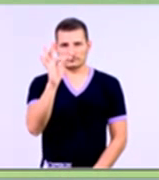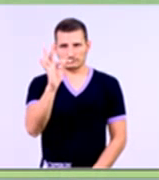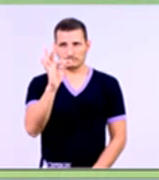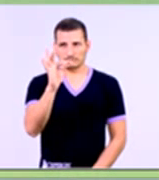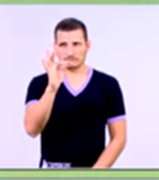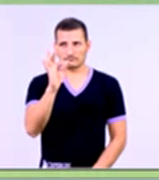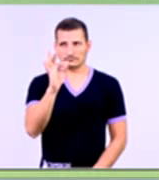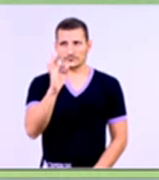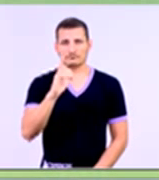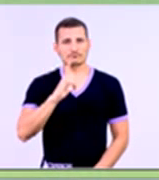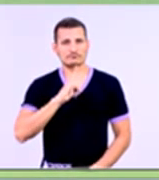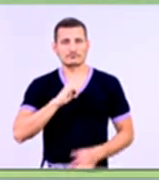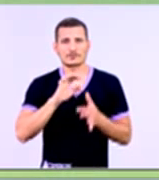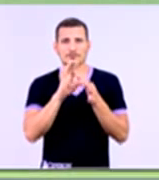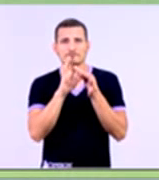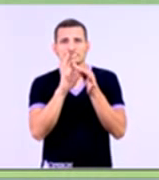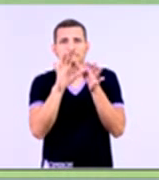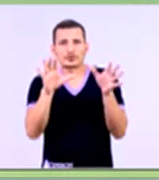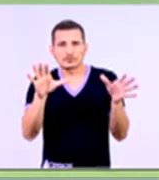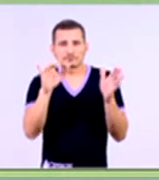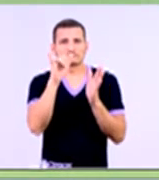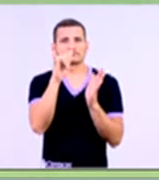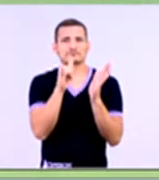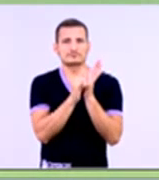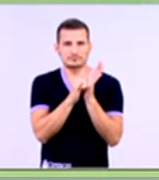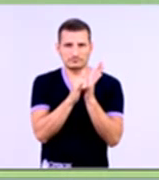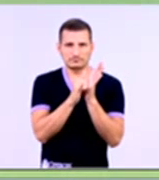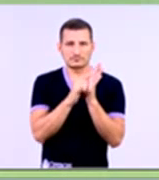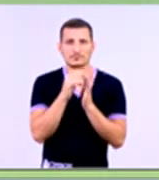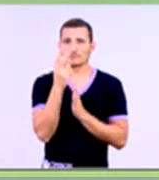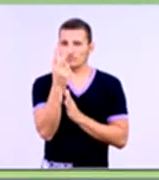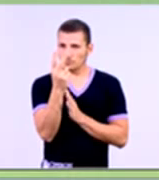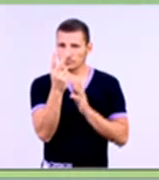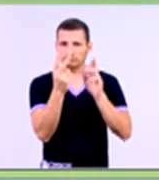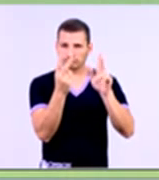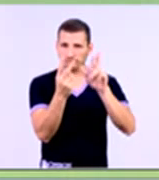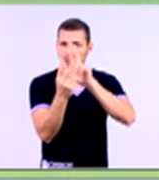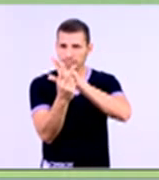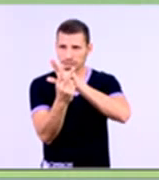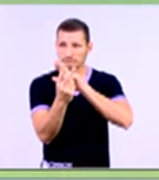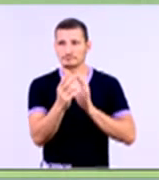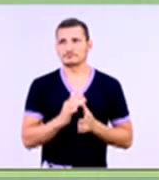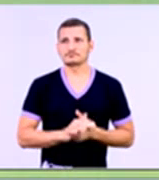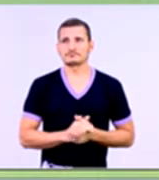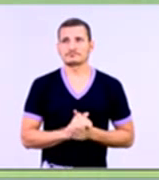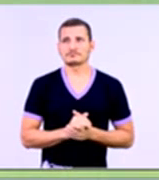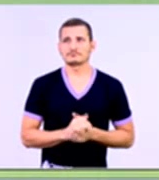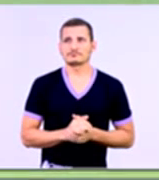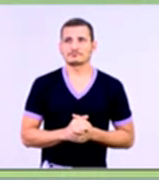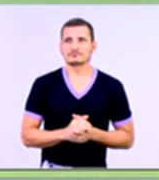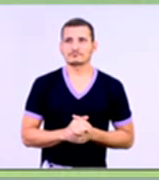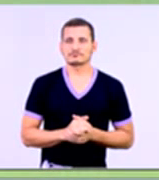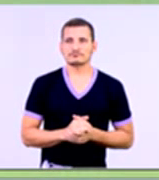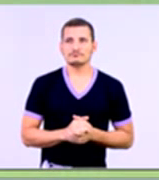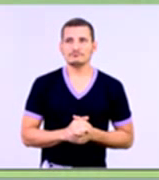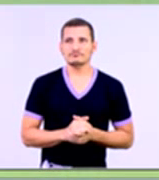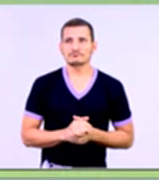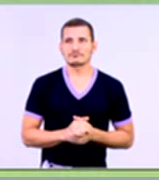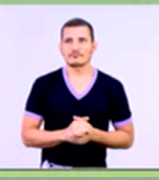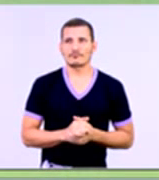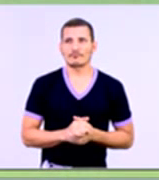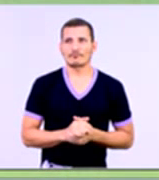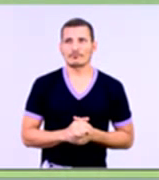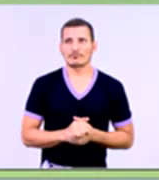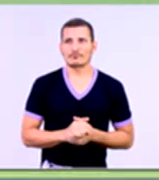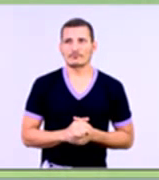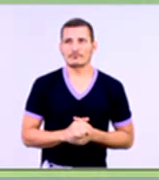está disponível para instalação de duas formas. Aqui tem o detalhamento. Nós temos